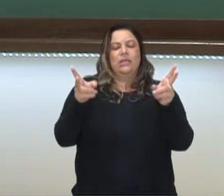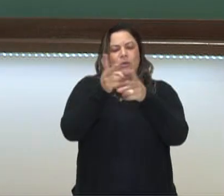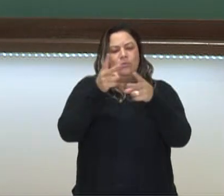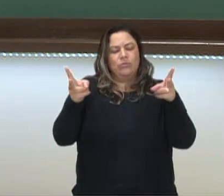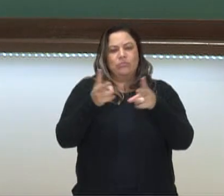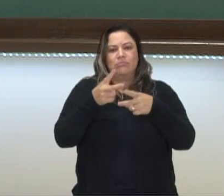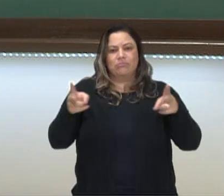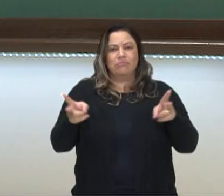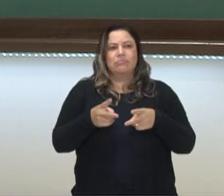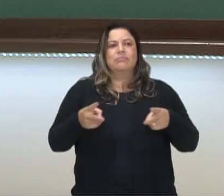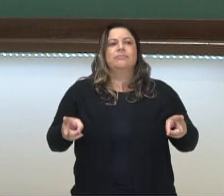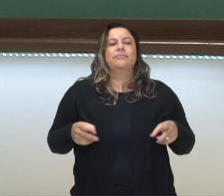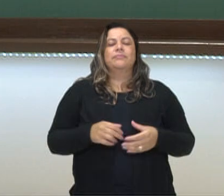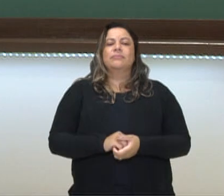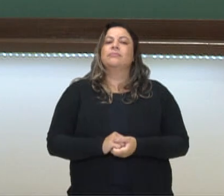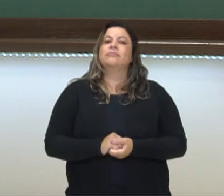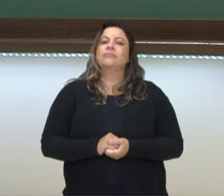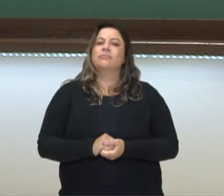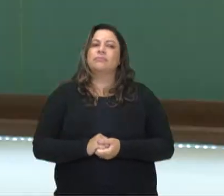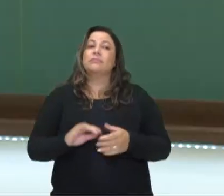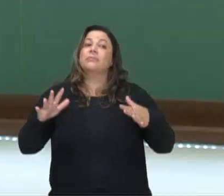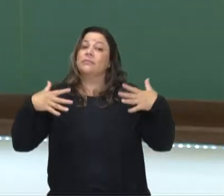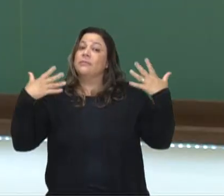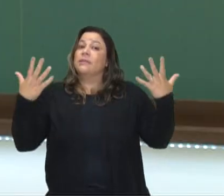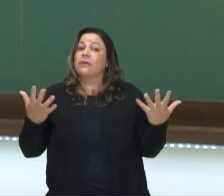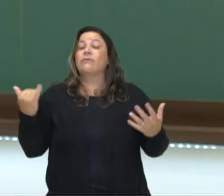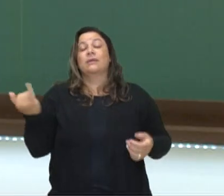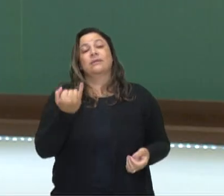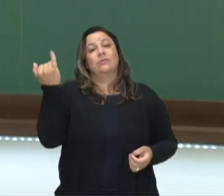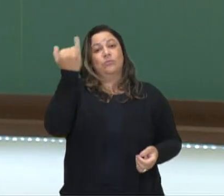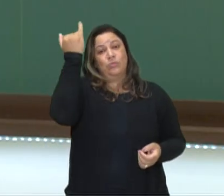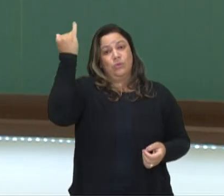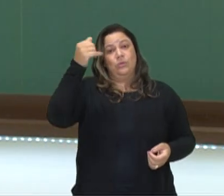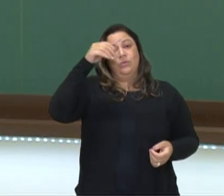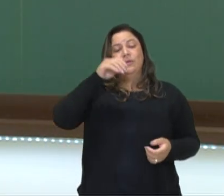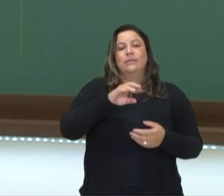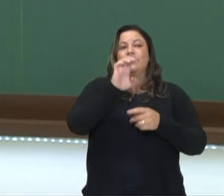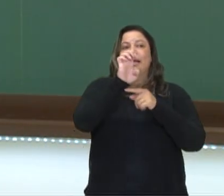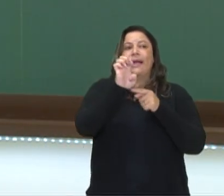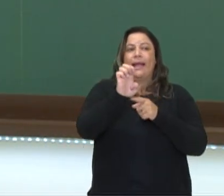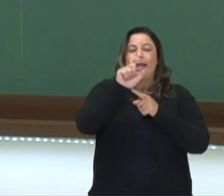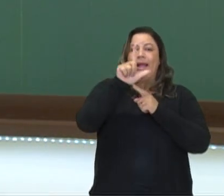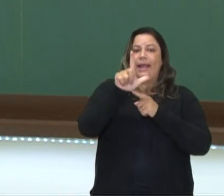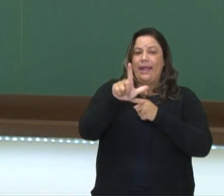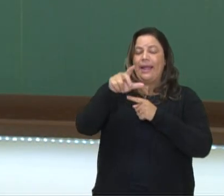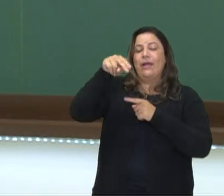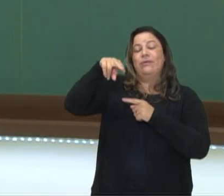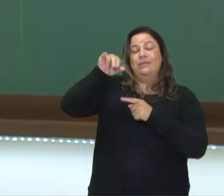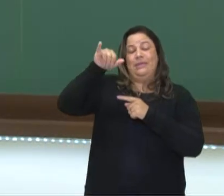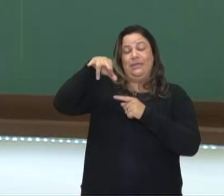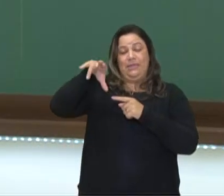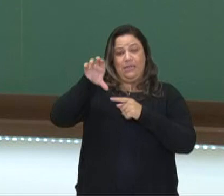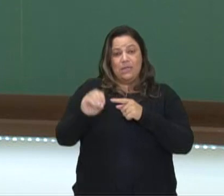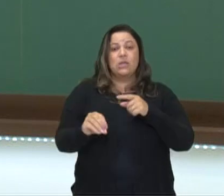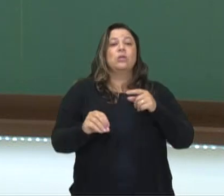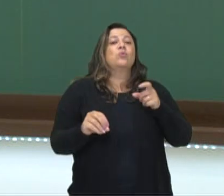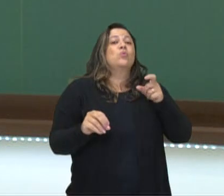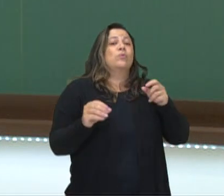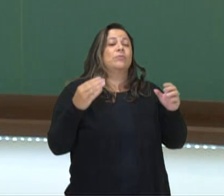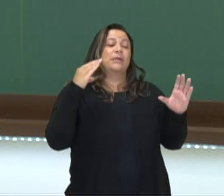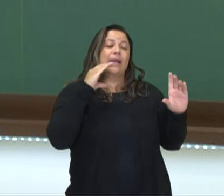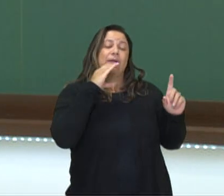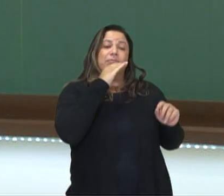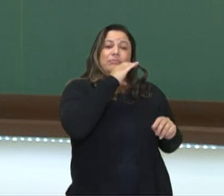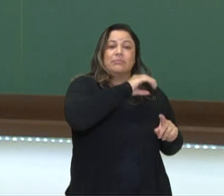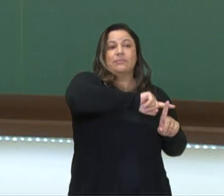movimentação das massas de ar polar. Então é importante você saber que o El Niño resulta no aquecimento das águas do Oceano Pacífico e o Laninha